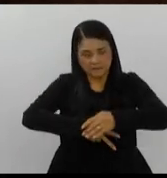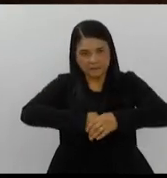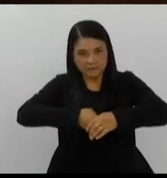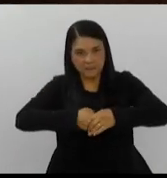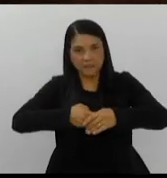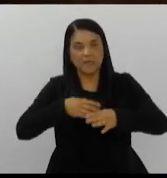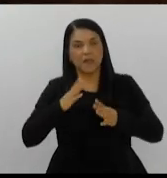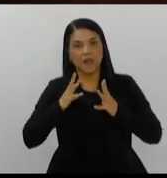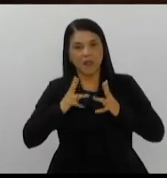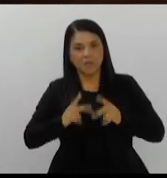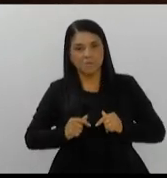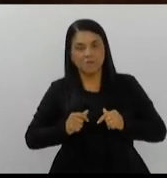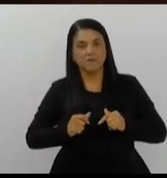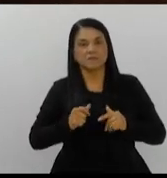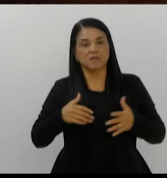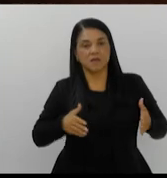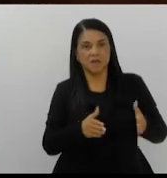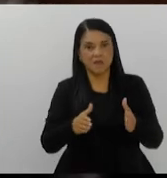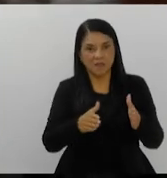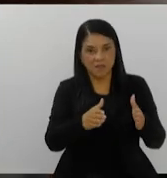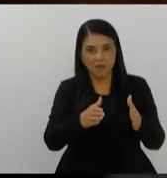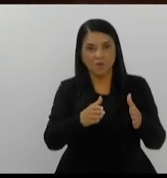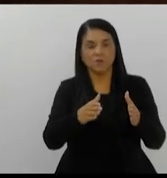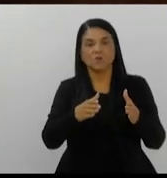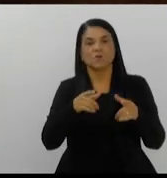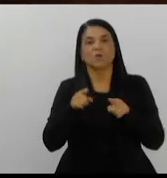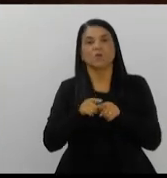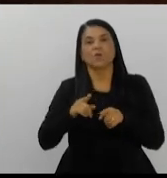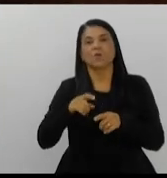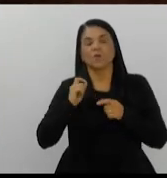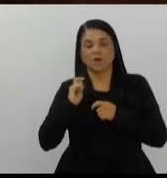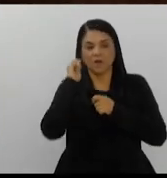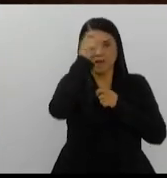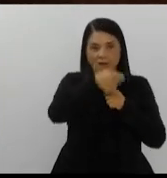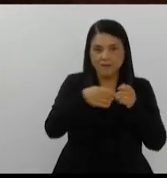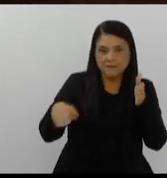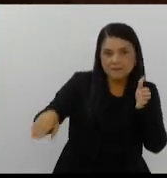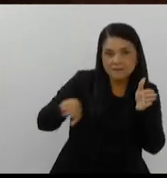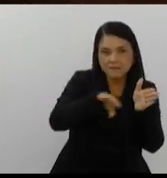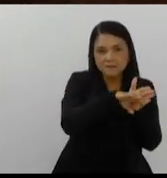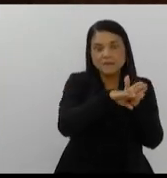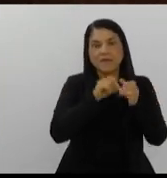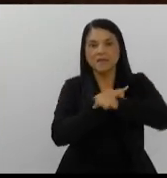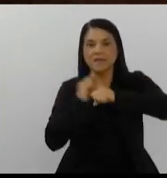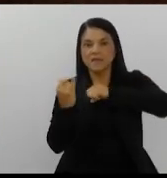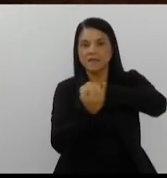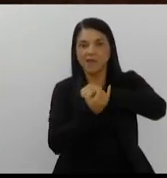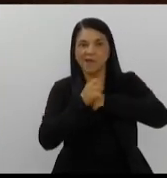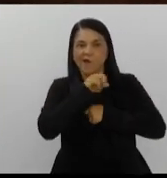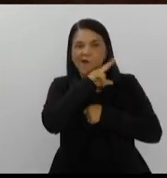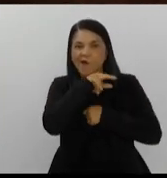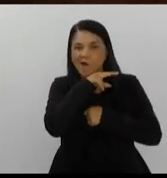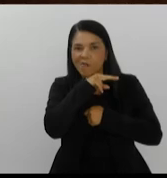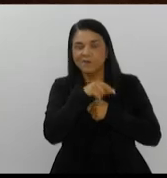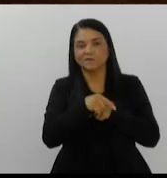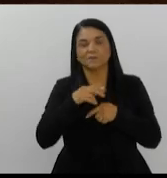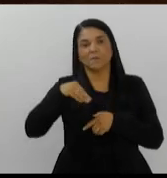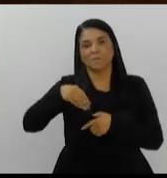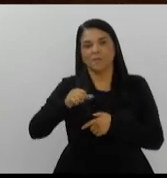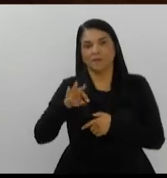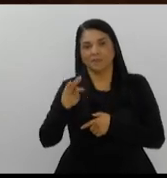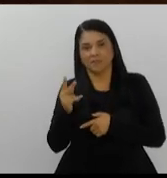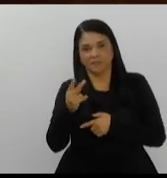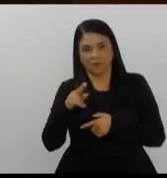limpeza dos rios de Perequê-Açu, o cais pesqueiro na cidade da Ilha das Cobras, Mateu Nunes,